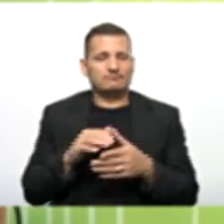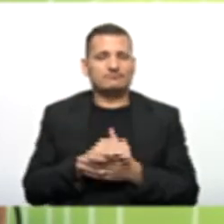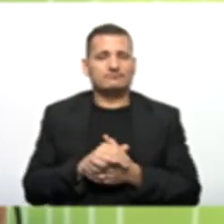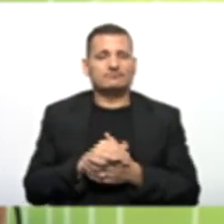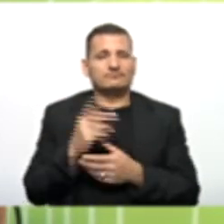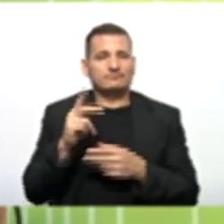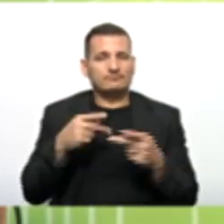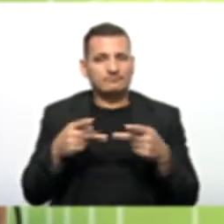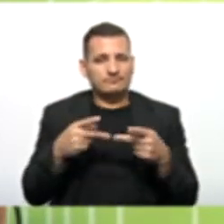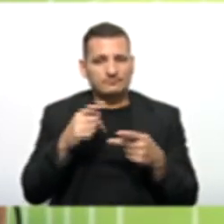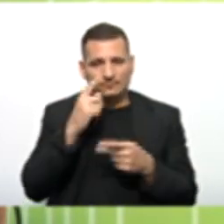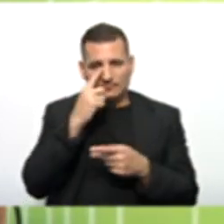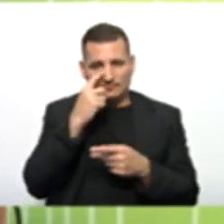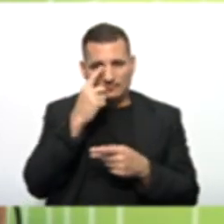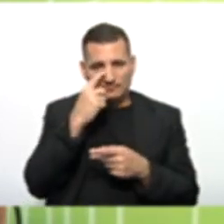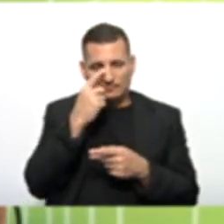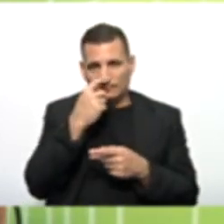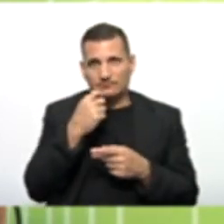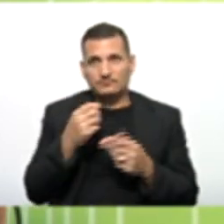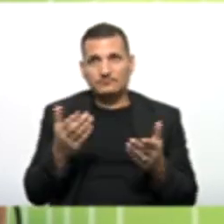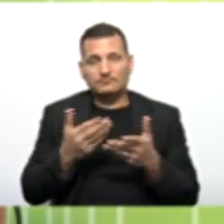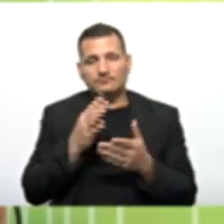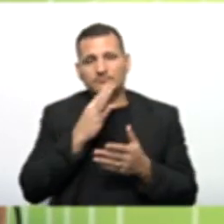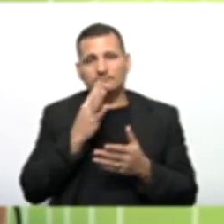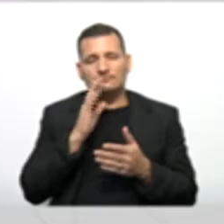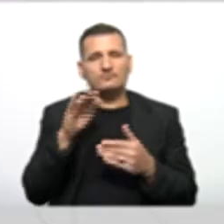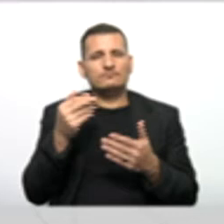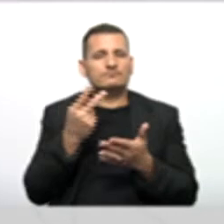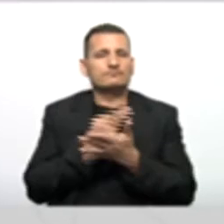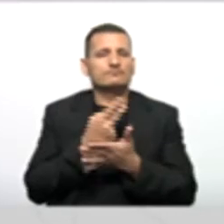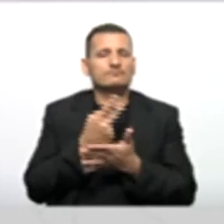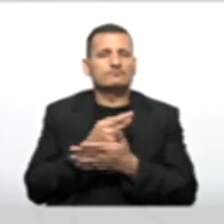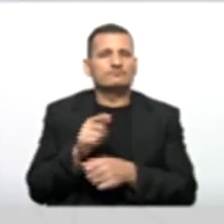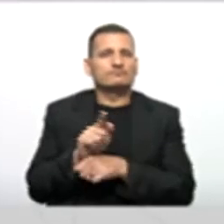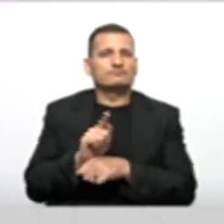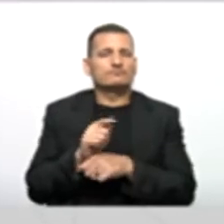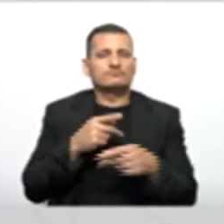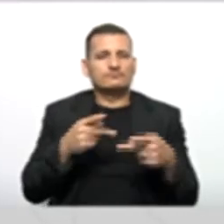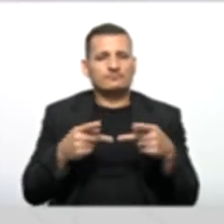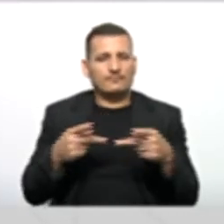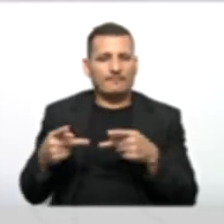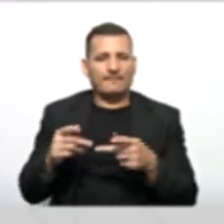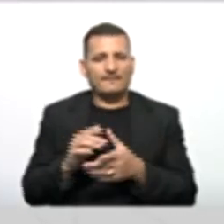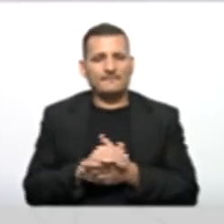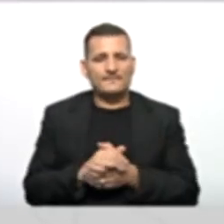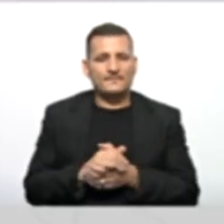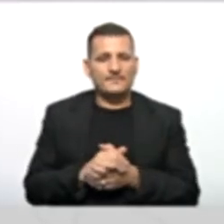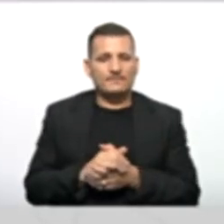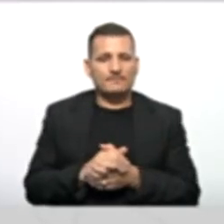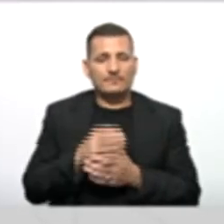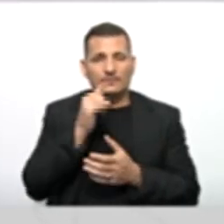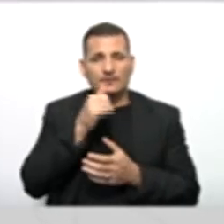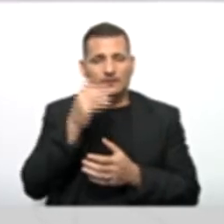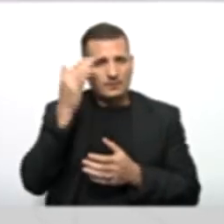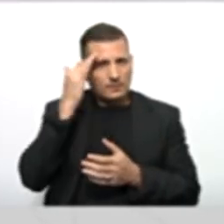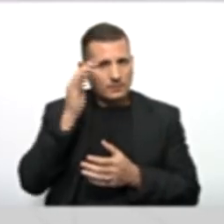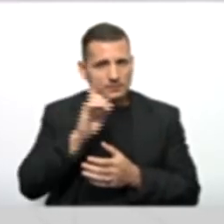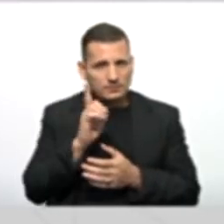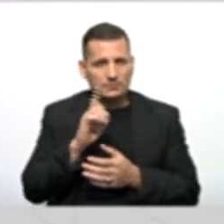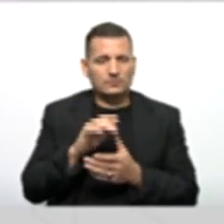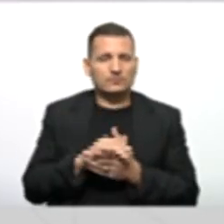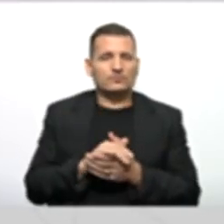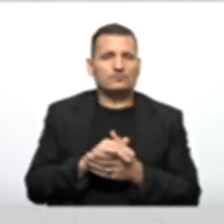projeto. Tá? Então vamos conhecer aqui quais são os erros no gerenciamento do projeto. Não entendimento do alinhamento do projeto com